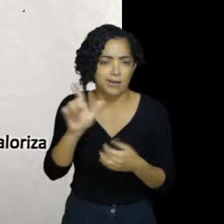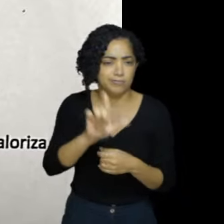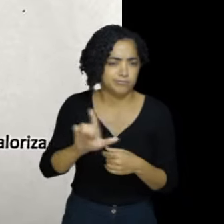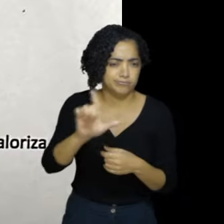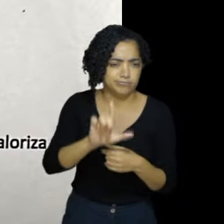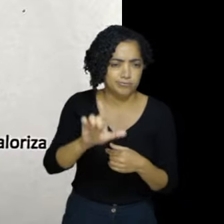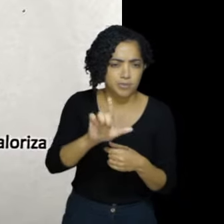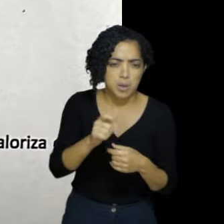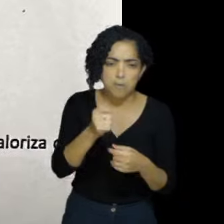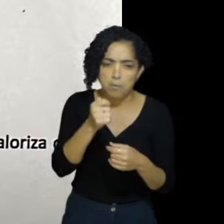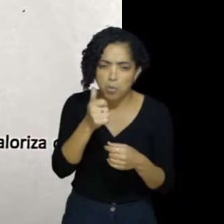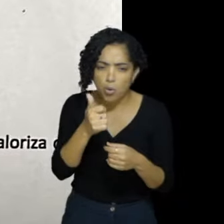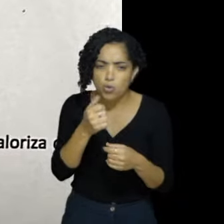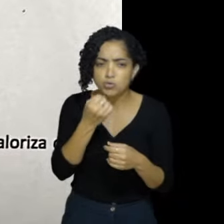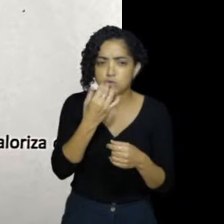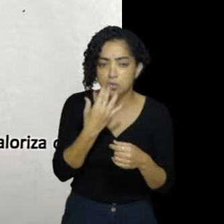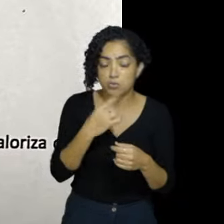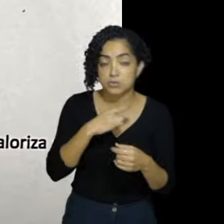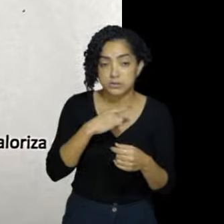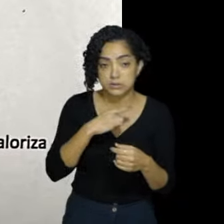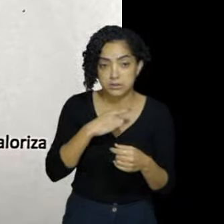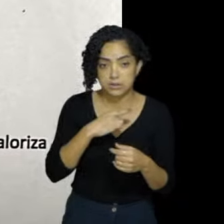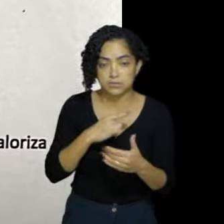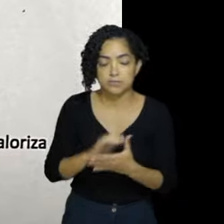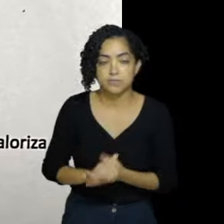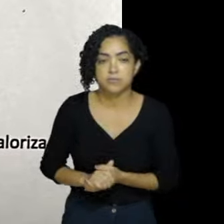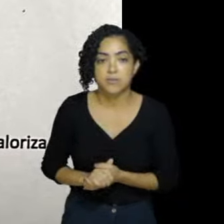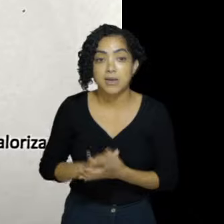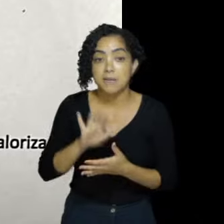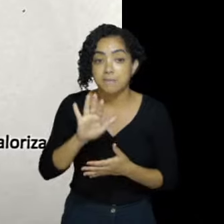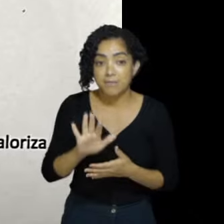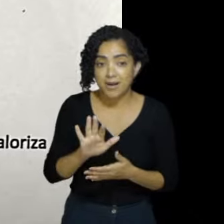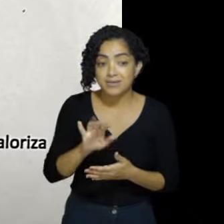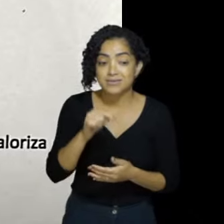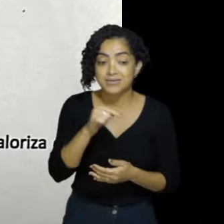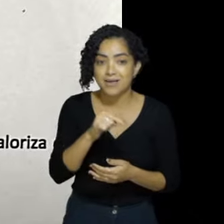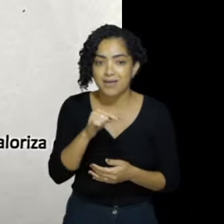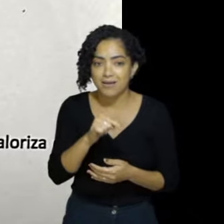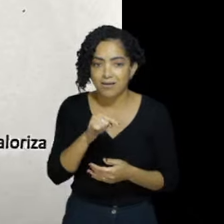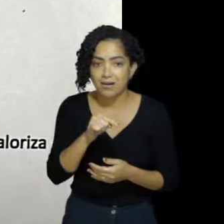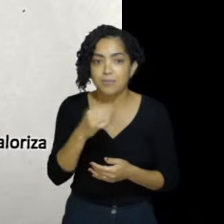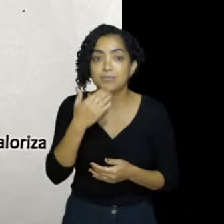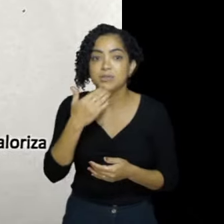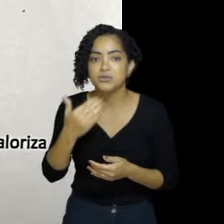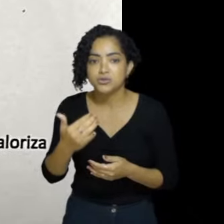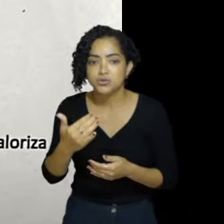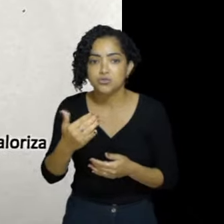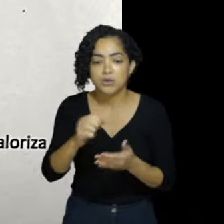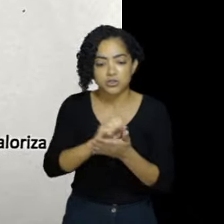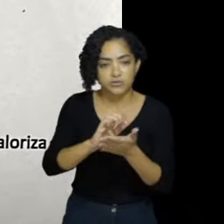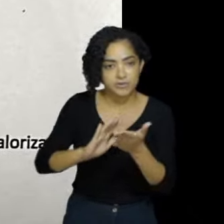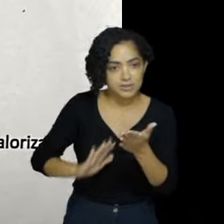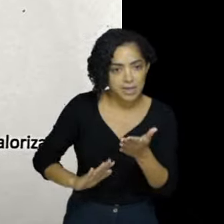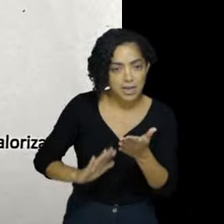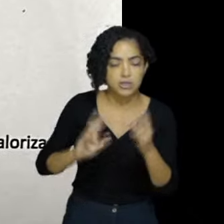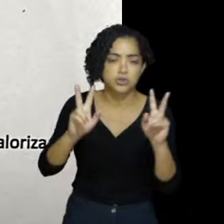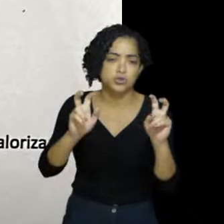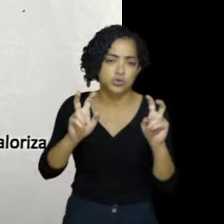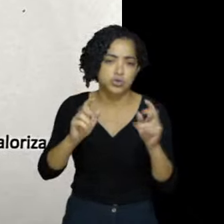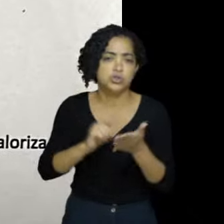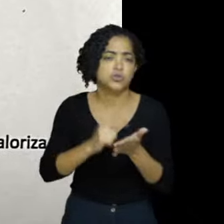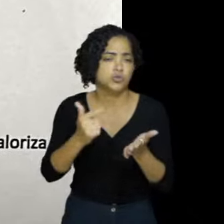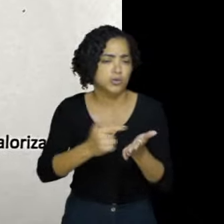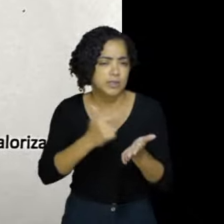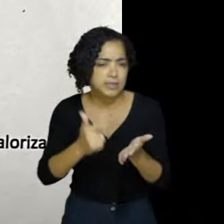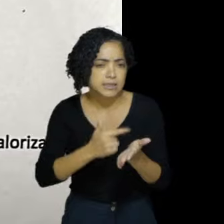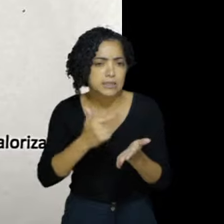tão poucos os bons escritores, mas enfim, né? A professora passa, então, esse roteiro de atividade, que inclui título do livro, autor, ano,